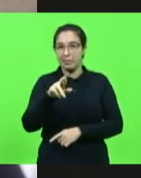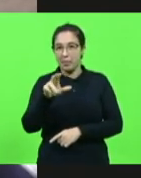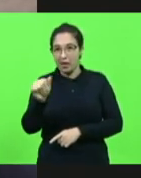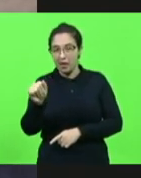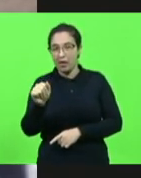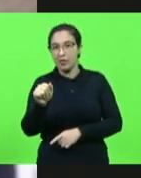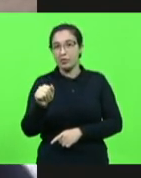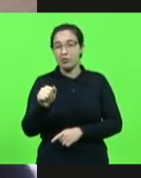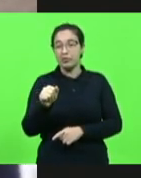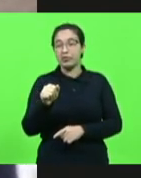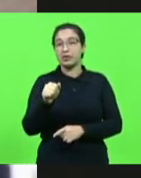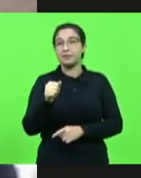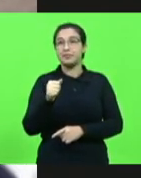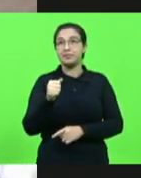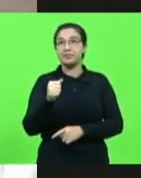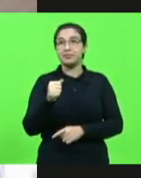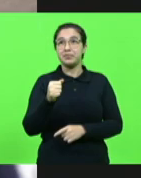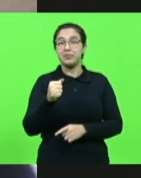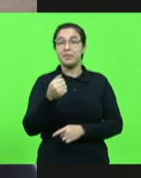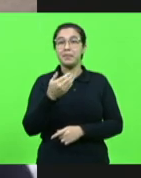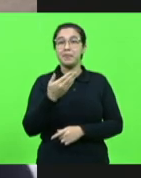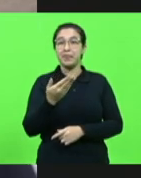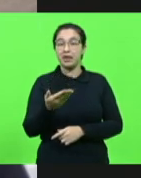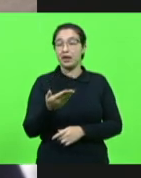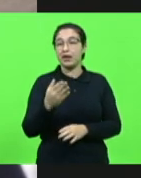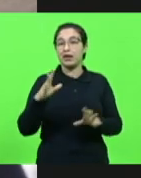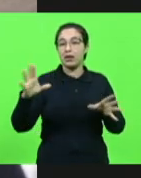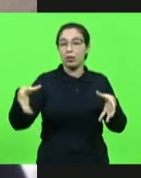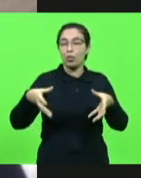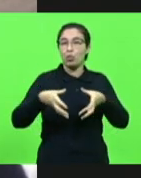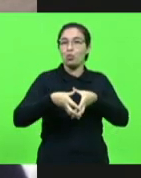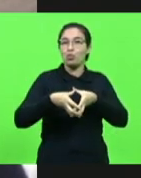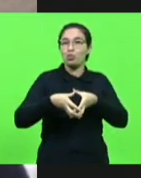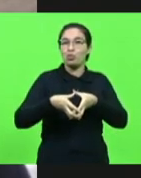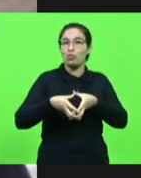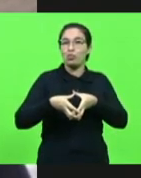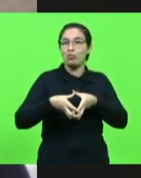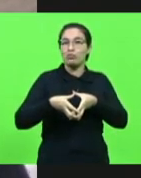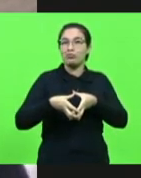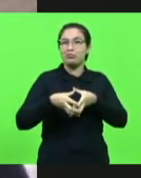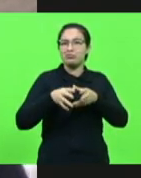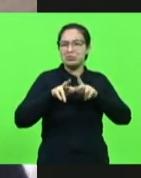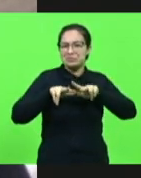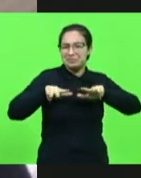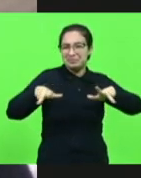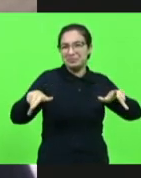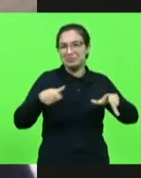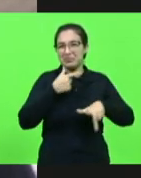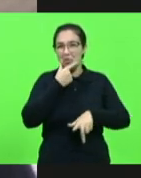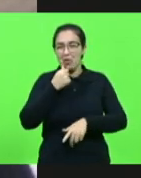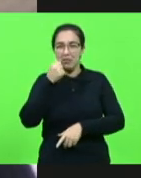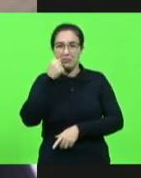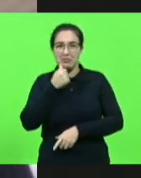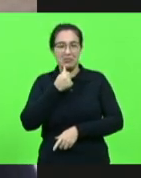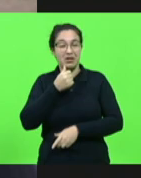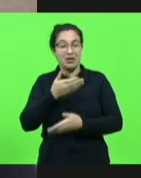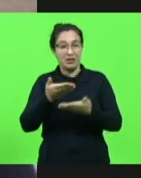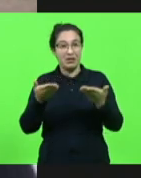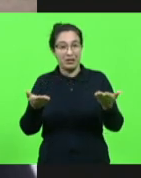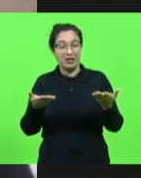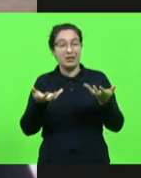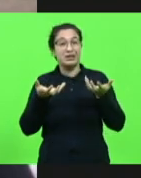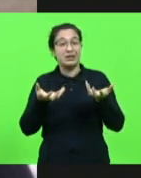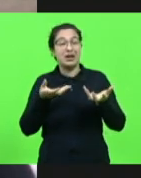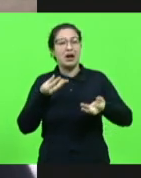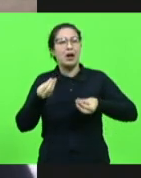a Academia Catarinense reúne, enfim, essa pleiade de homens e mulheres que buscam, não é,